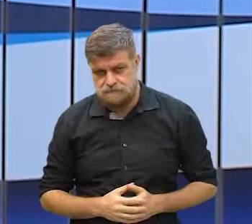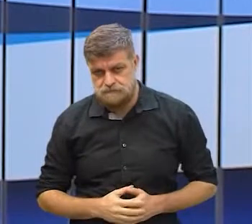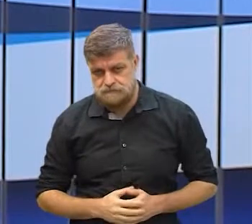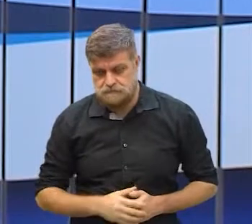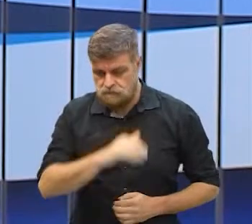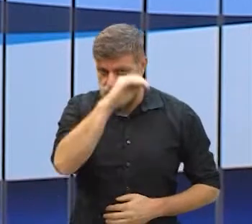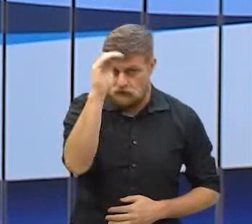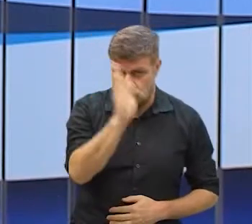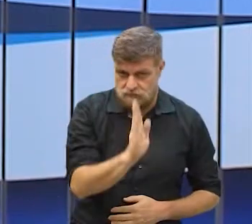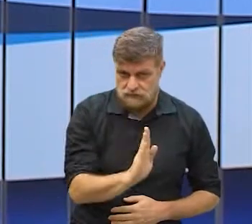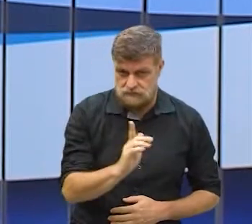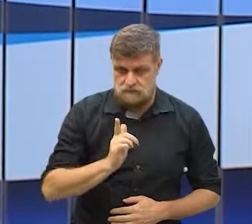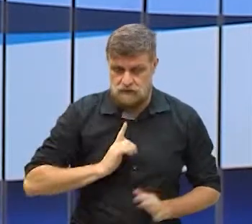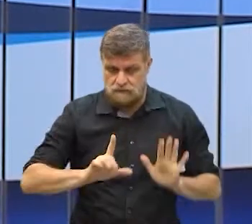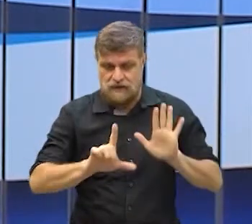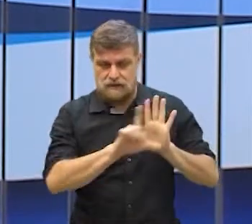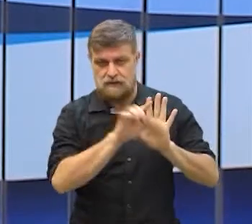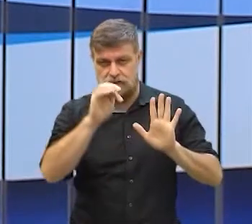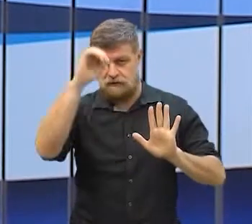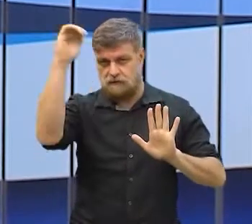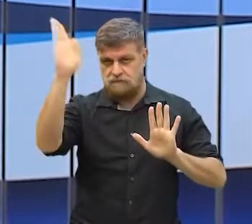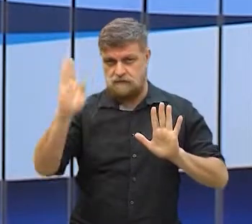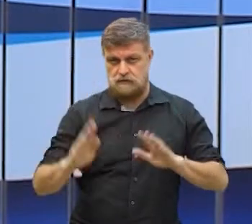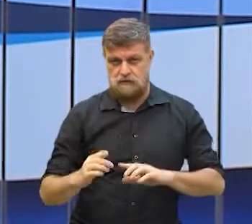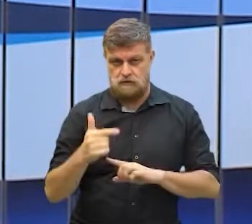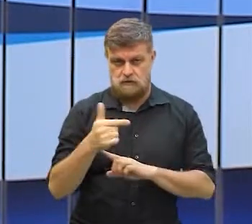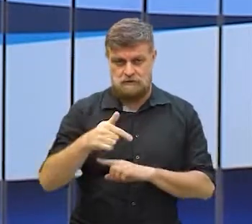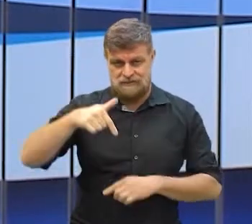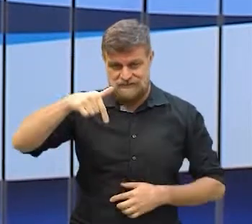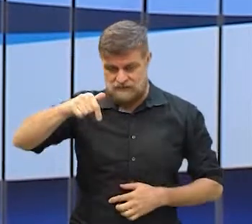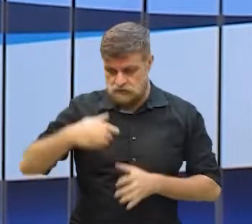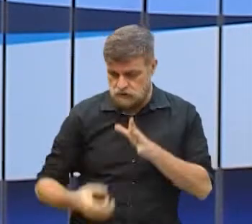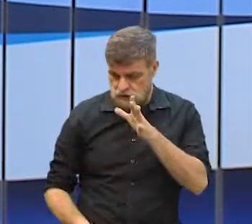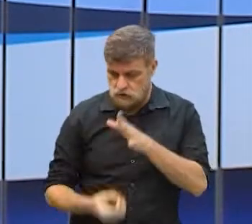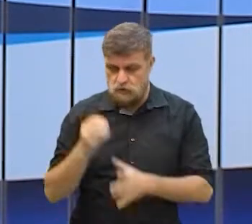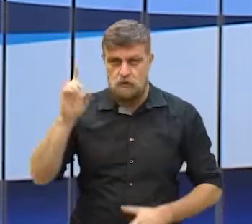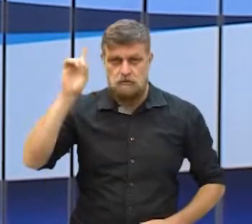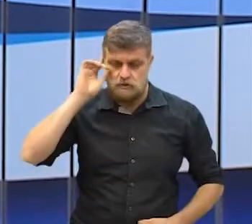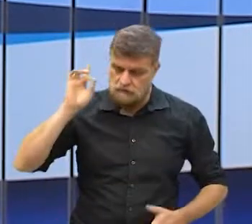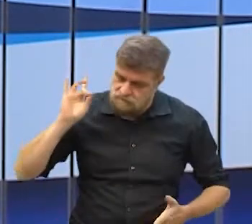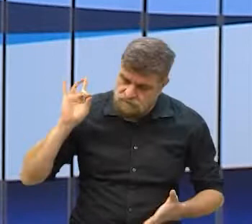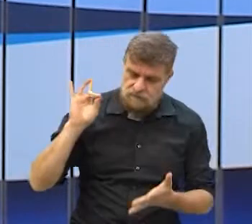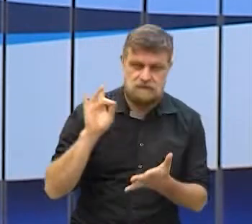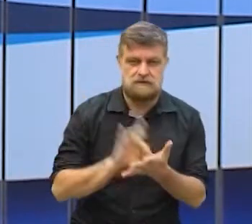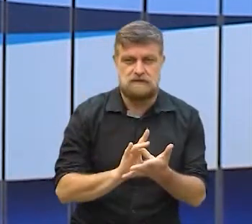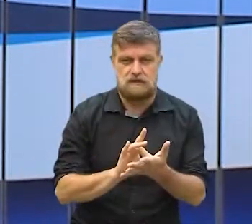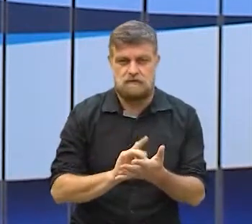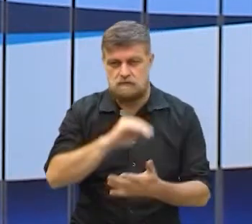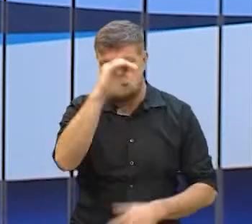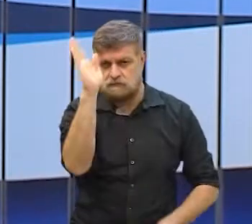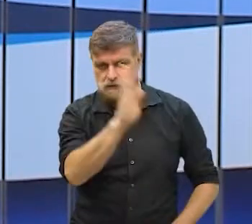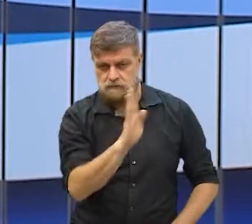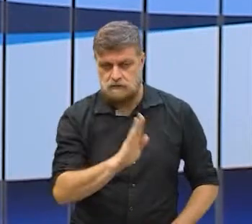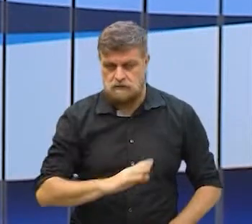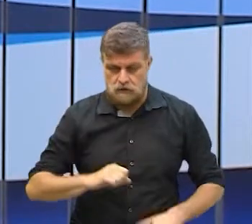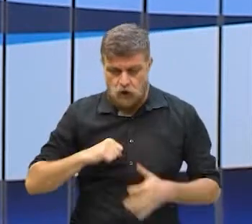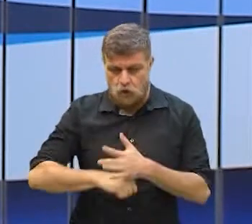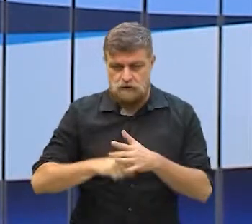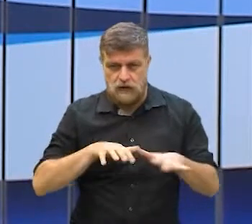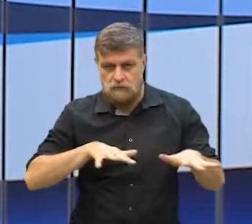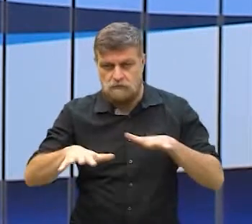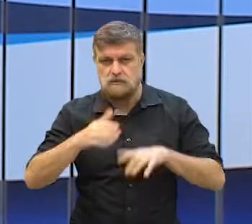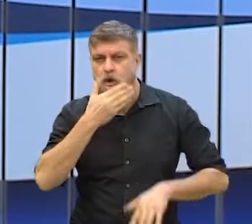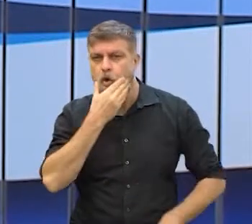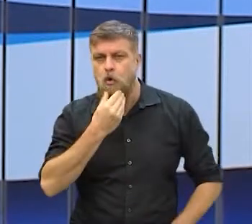masculino. No Brasil, uma lei federal de 2007 instituiu a data como Dia Nacional de Mobilização